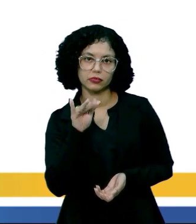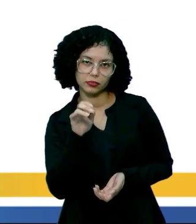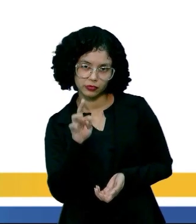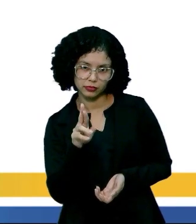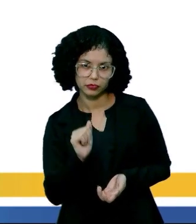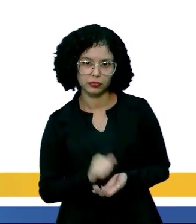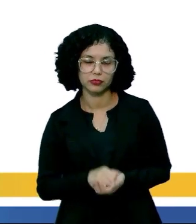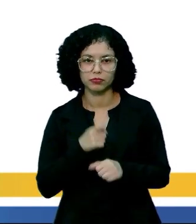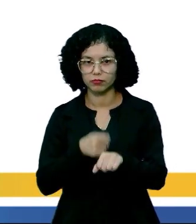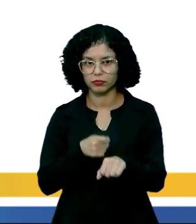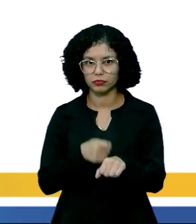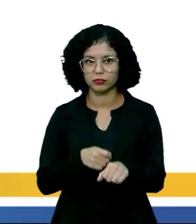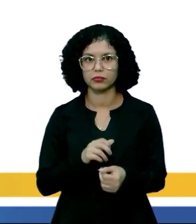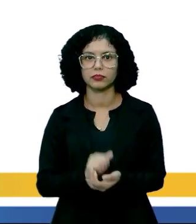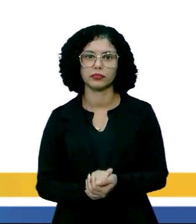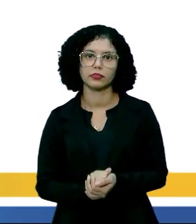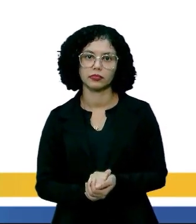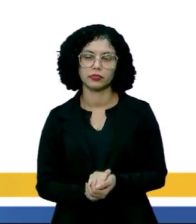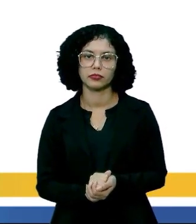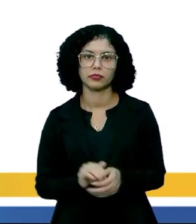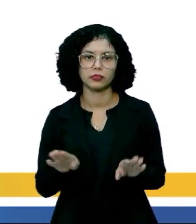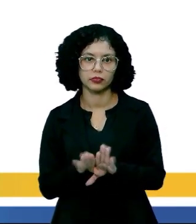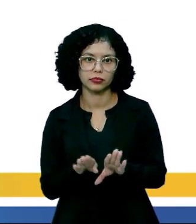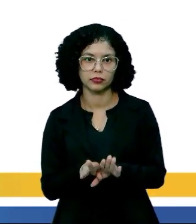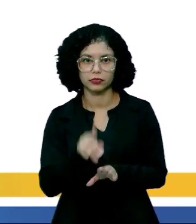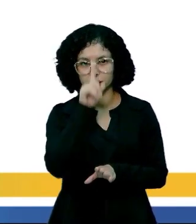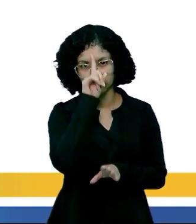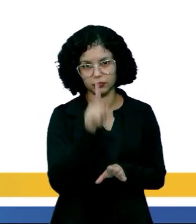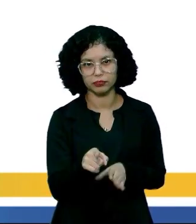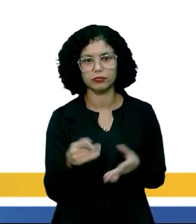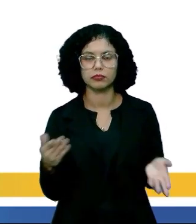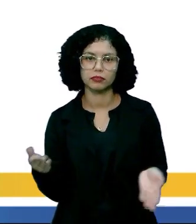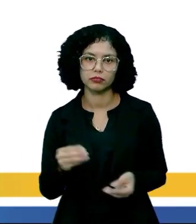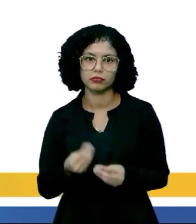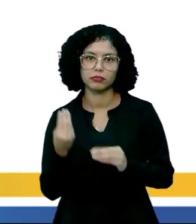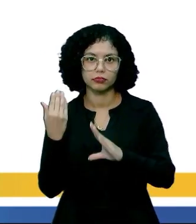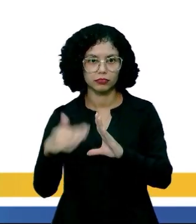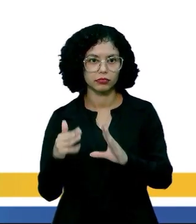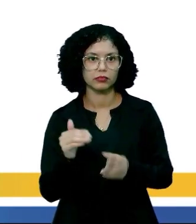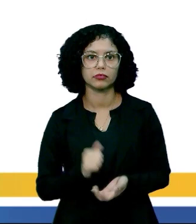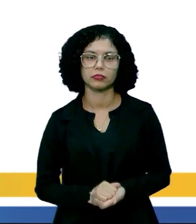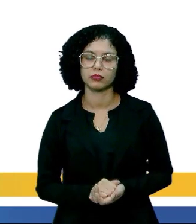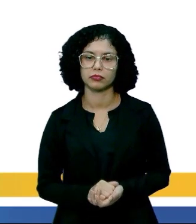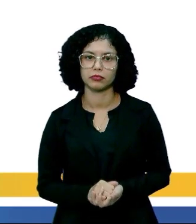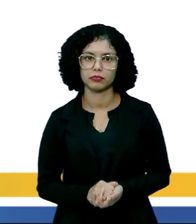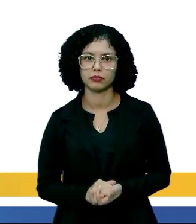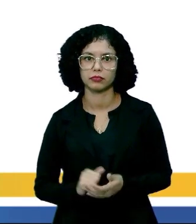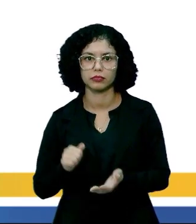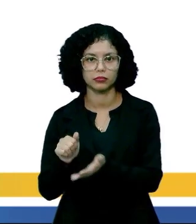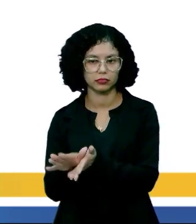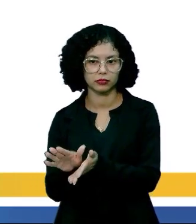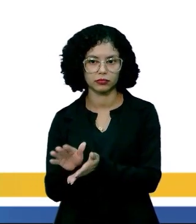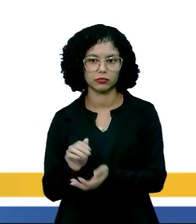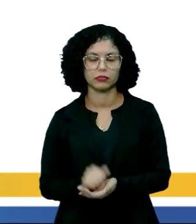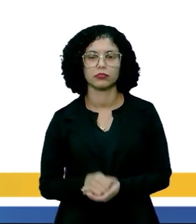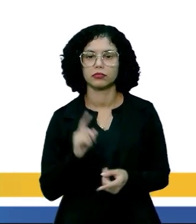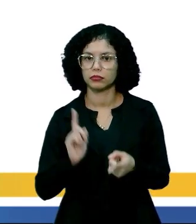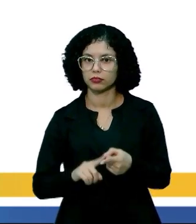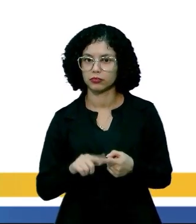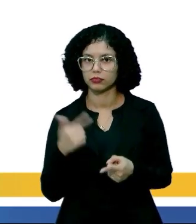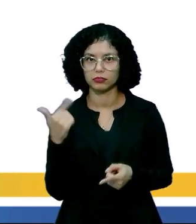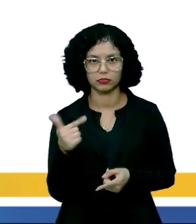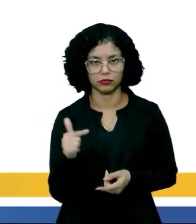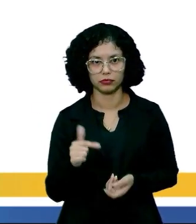né, sólidos e líquidos que os patrões mandavam, né, eles descartarem. Isso porque